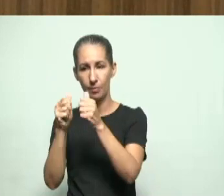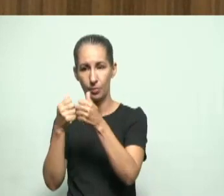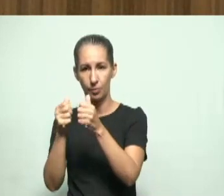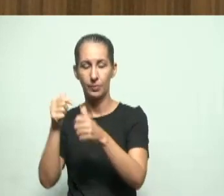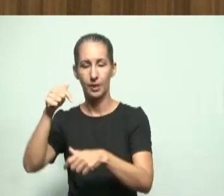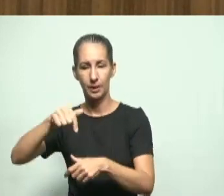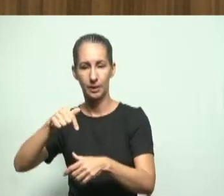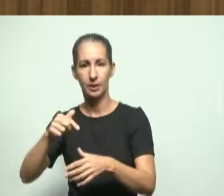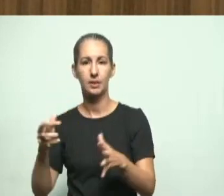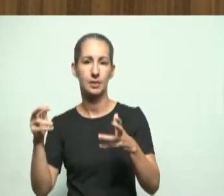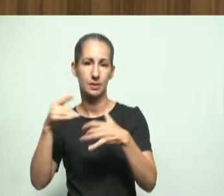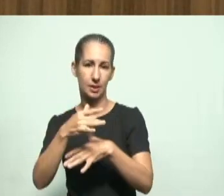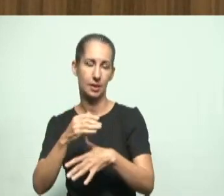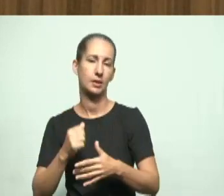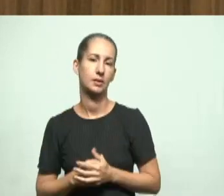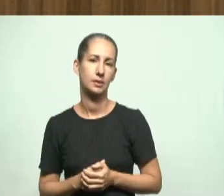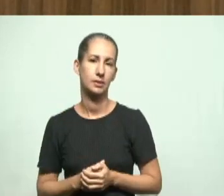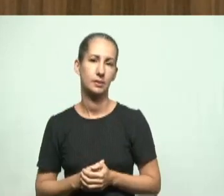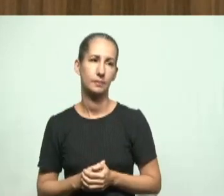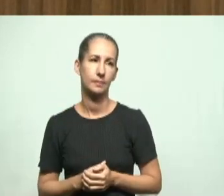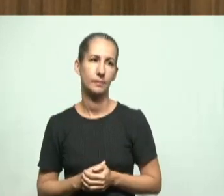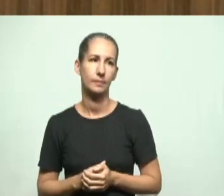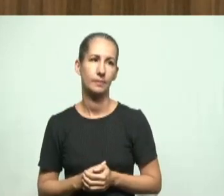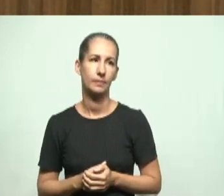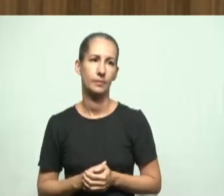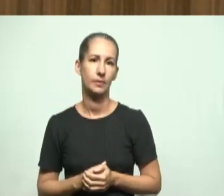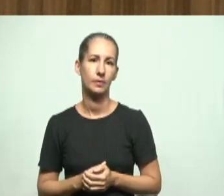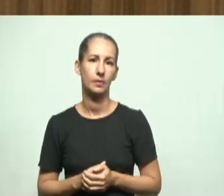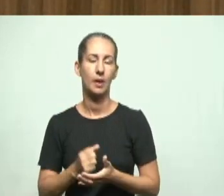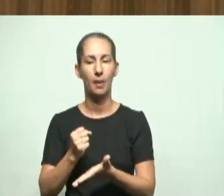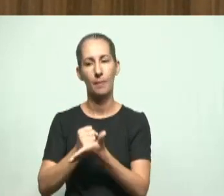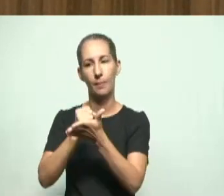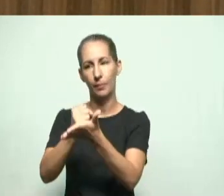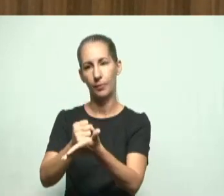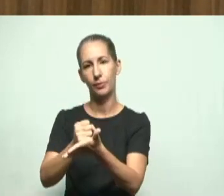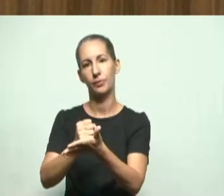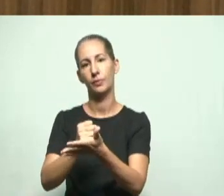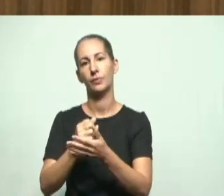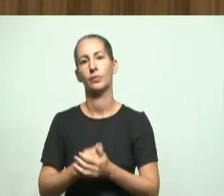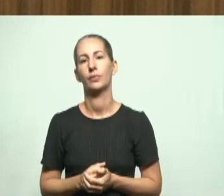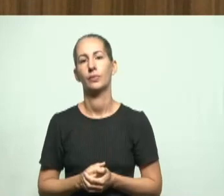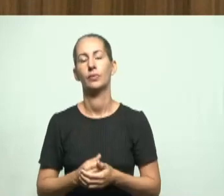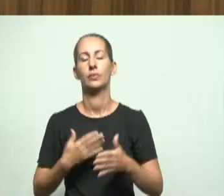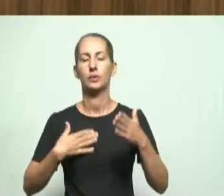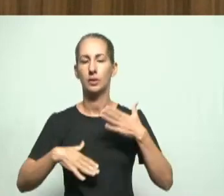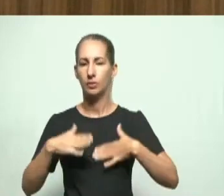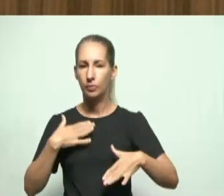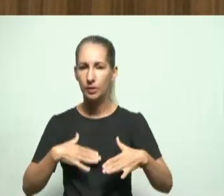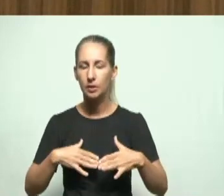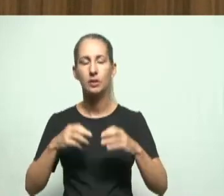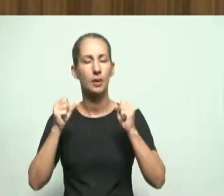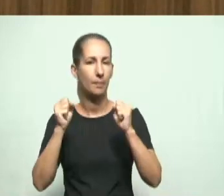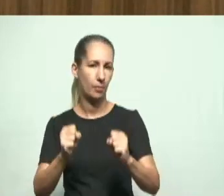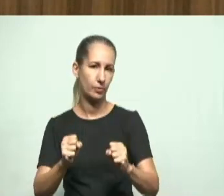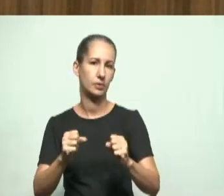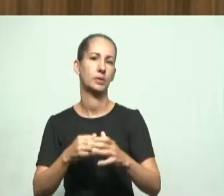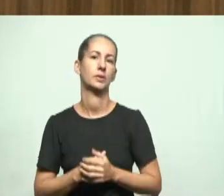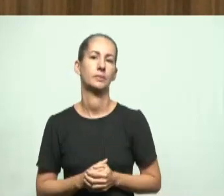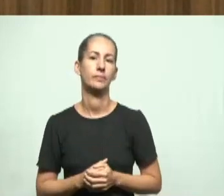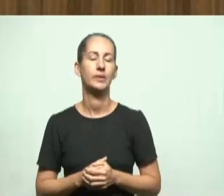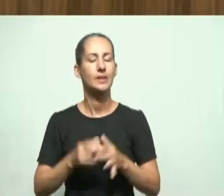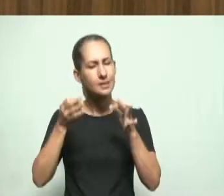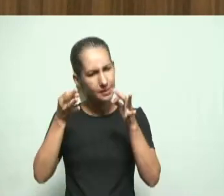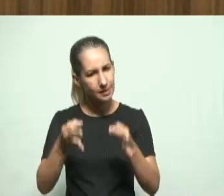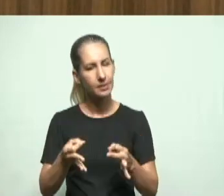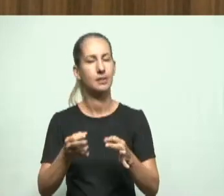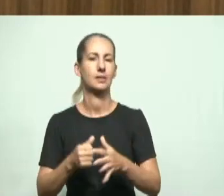coletivo de Natal tenha essa condição de comodidade, de tranquilidade e de ter a